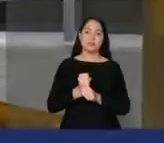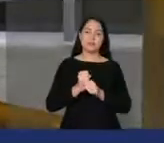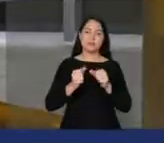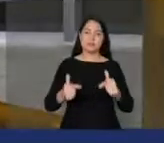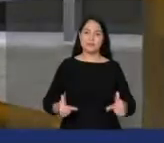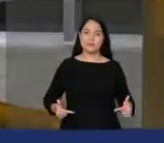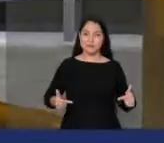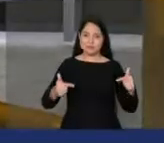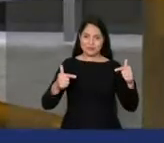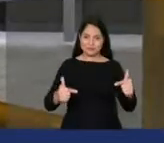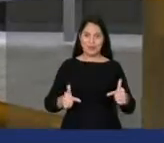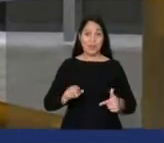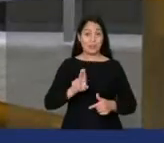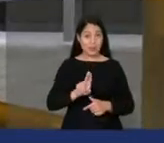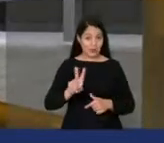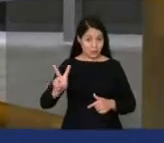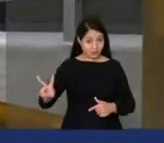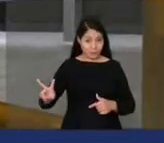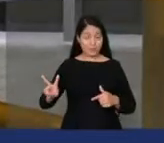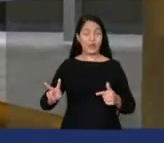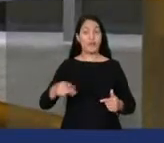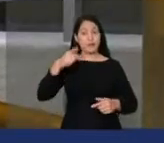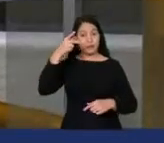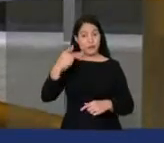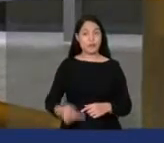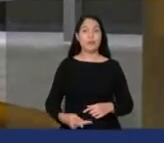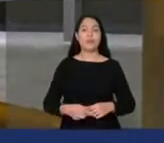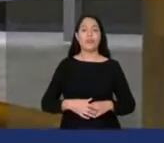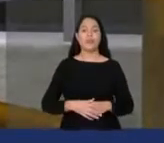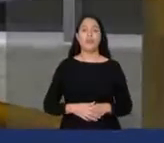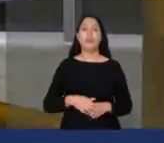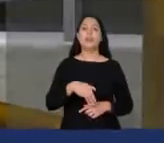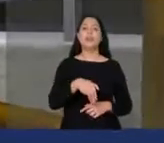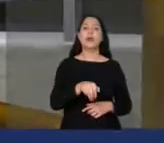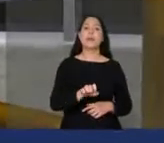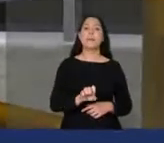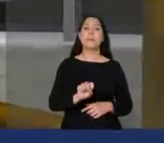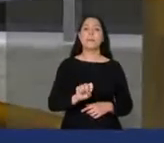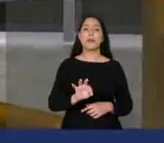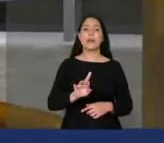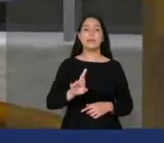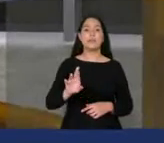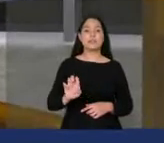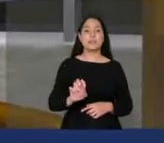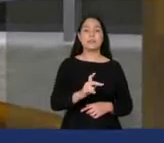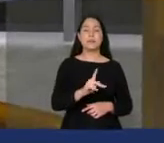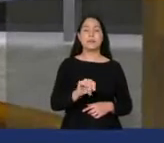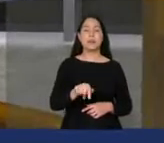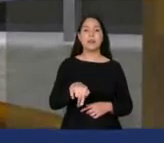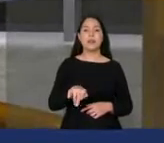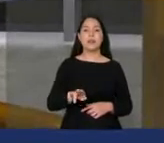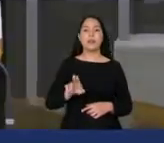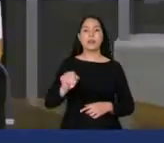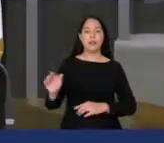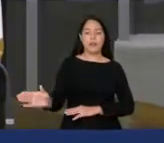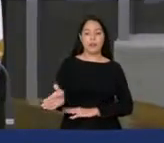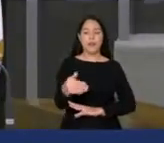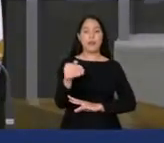tribuna, que Mestre Pequenina nos entregou a bandeira da UDV, que pela primeira